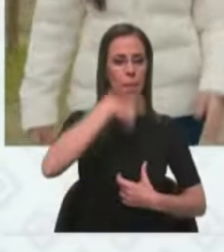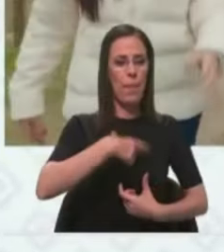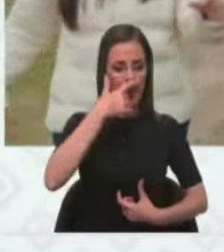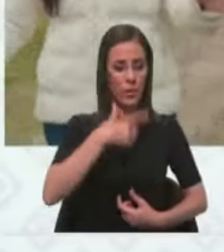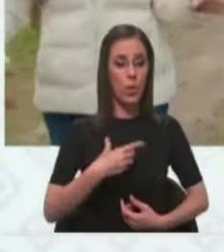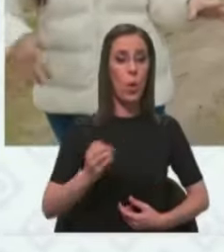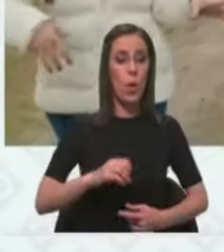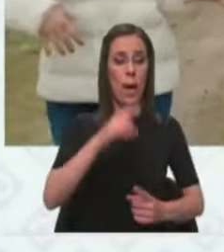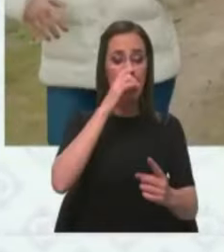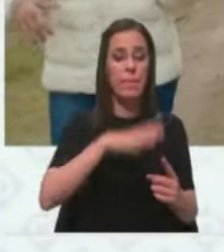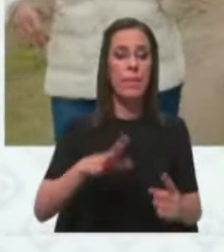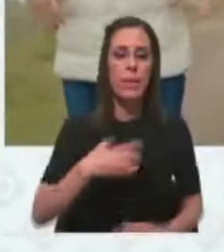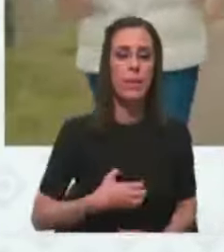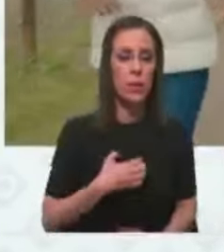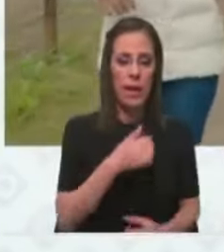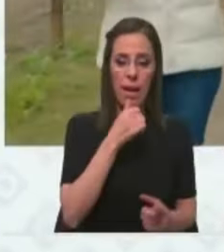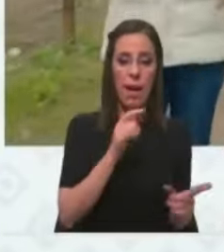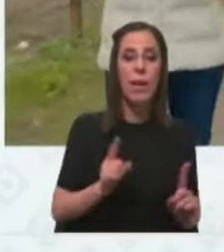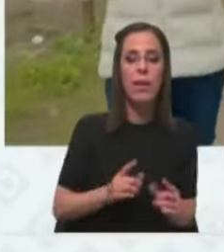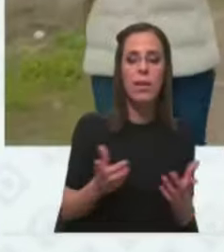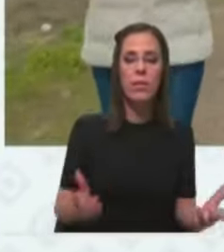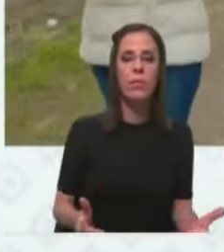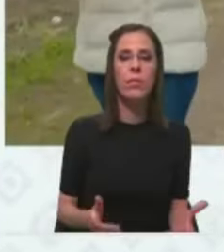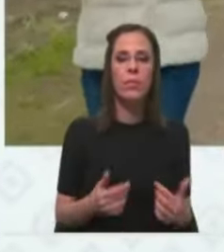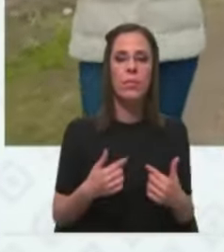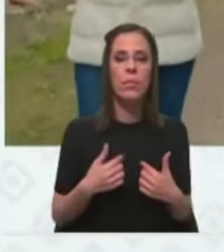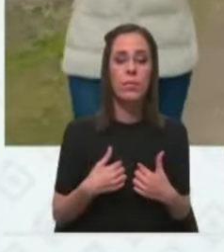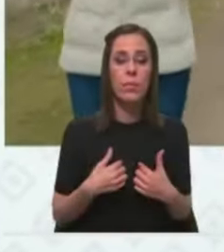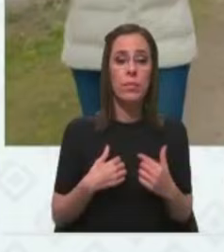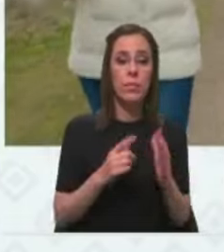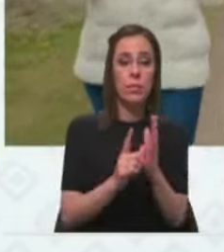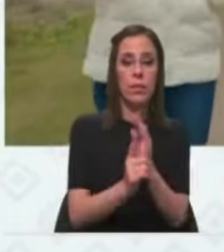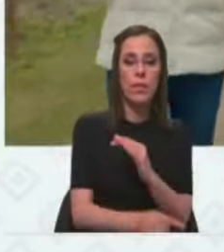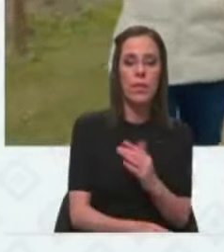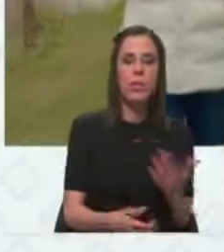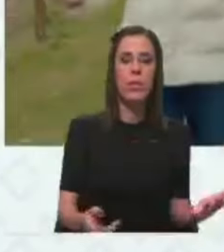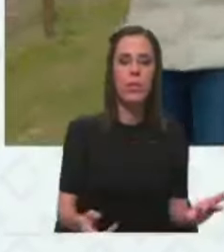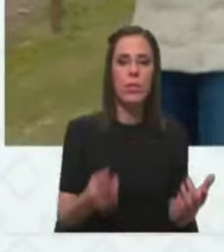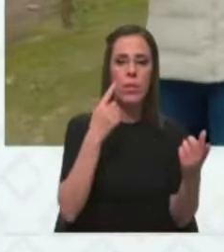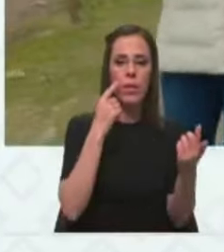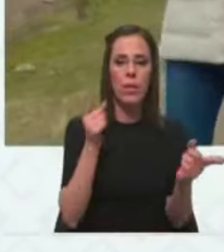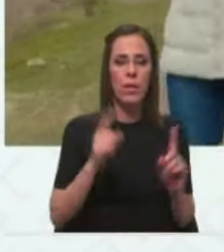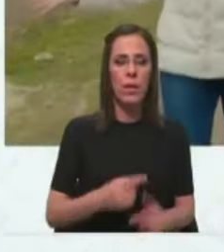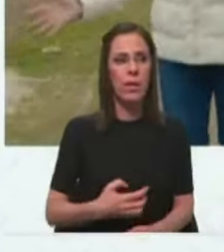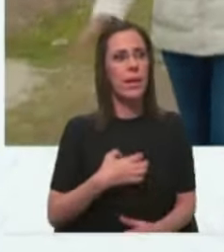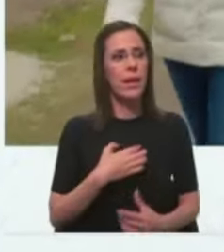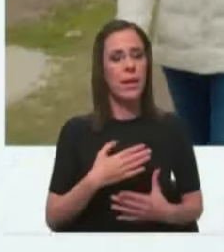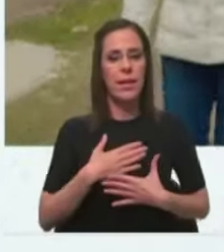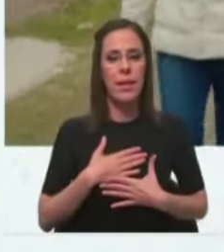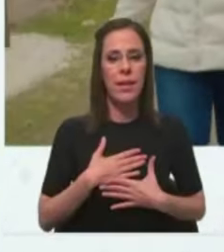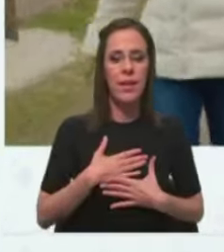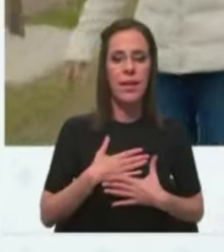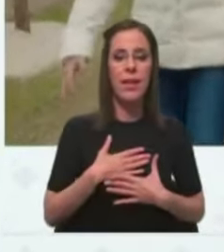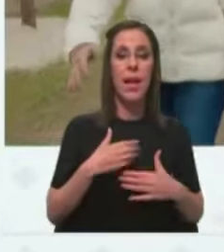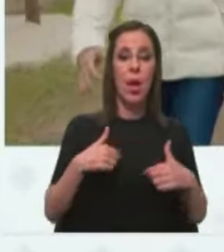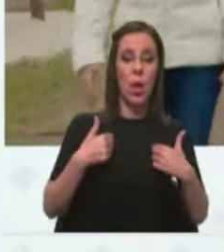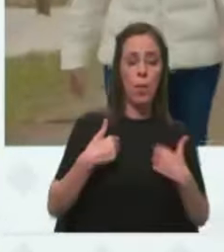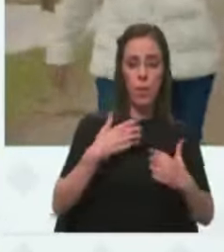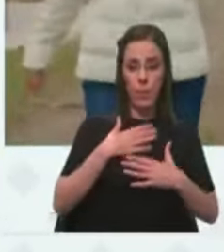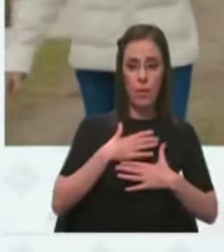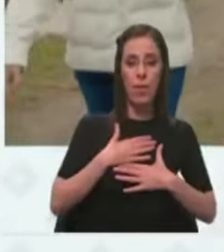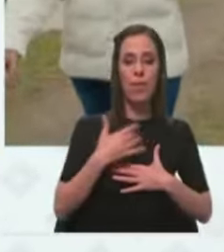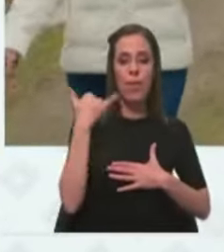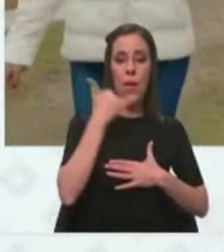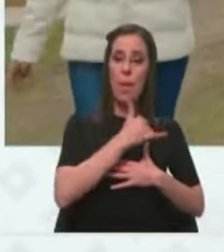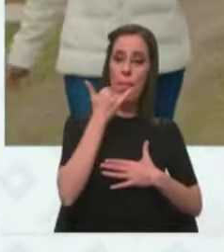pronto também Na quinta nunca me senti à vontade tenho que dizer isto no momento que eu saí eh voltei logo a sentir que era eu próprio Ah foi uma